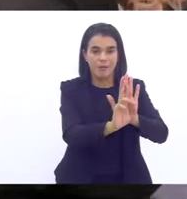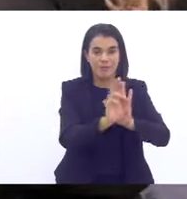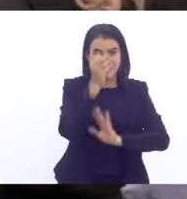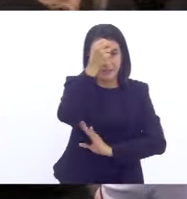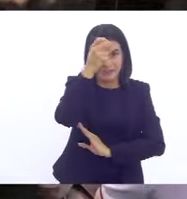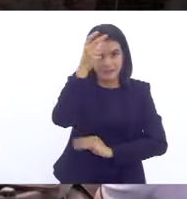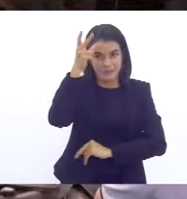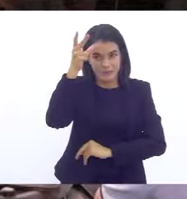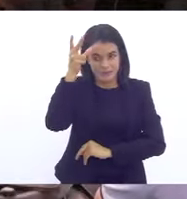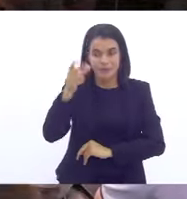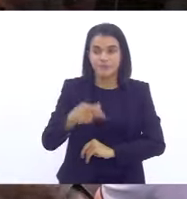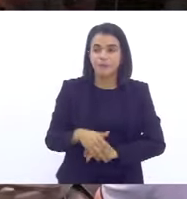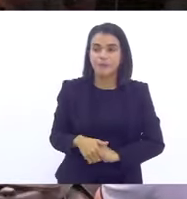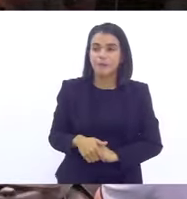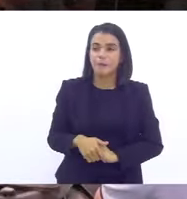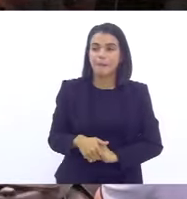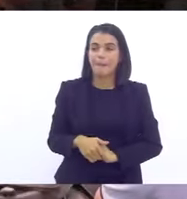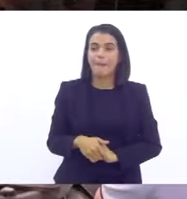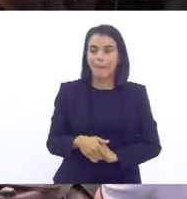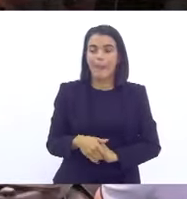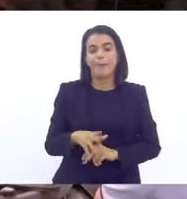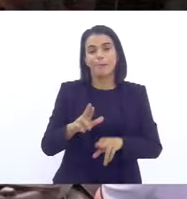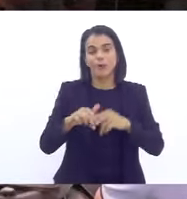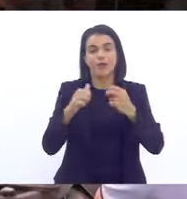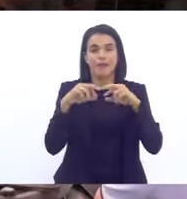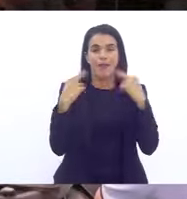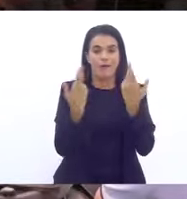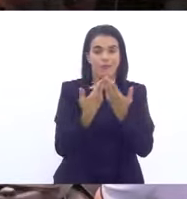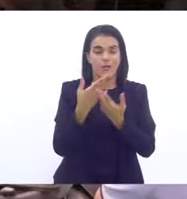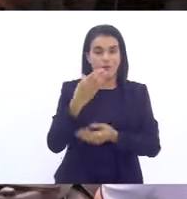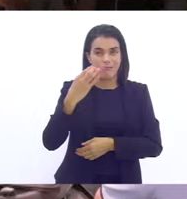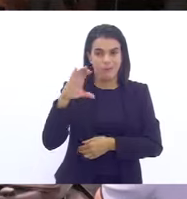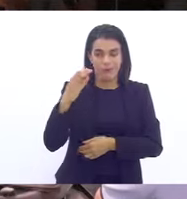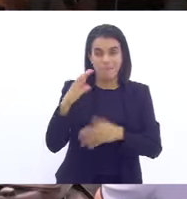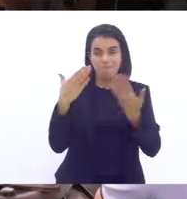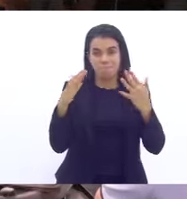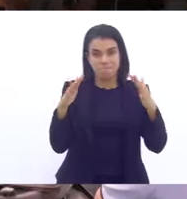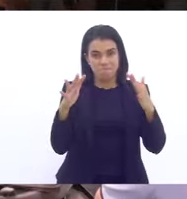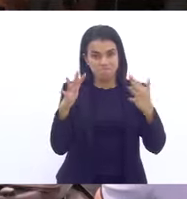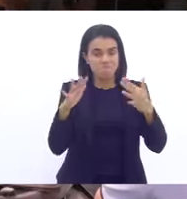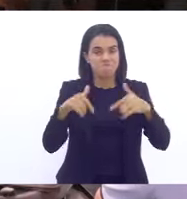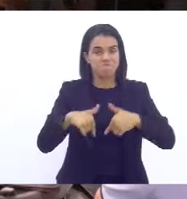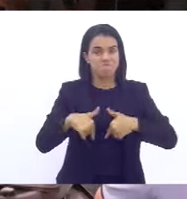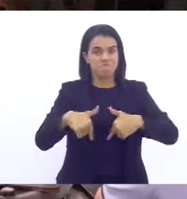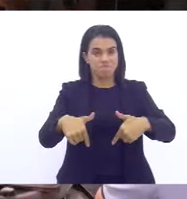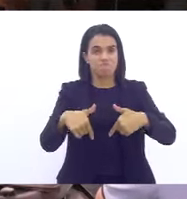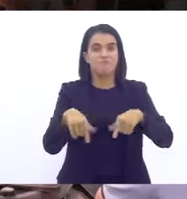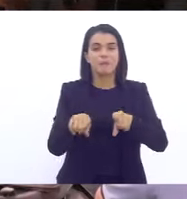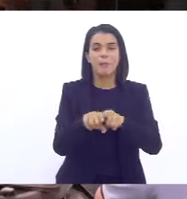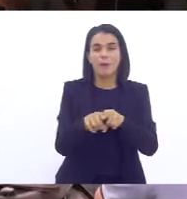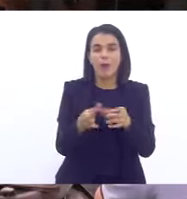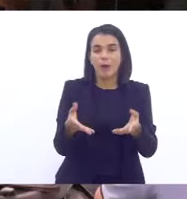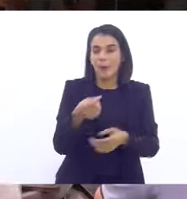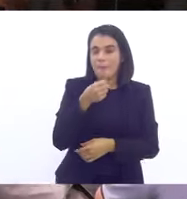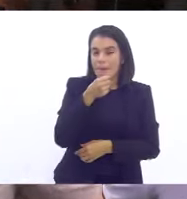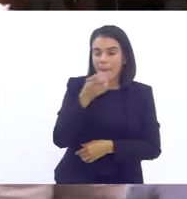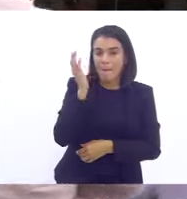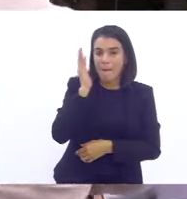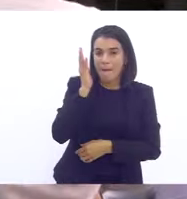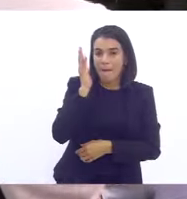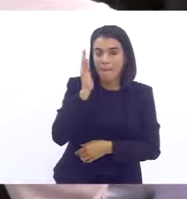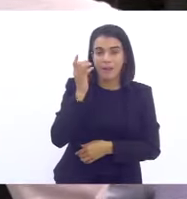prefeitos, fruto da reunião de ontem em Niterói, parabenizar mais uma vez pela iniciativa. Passar a palavra para